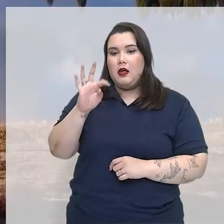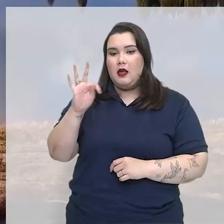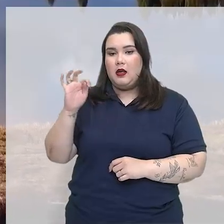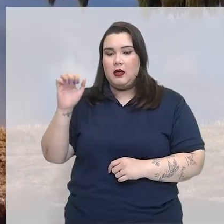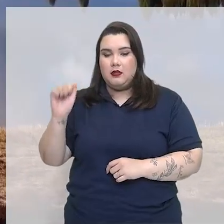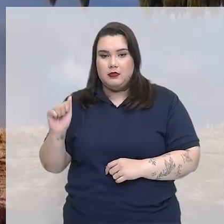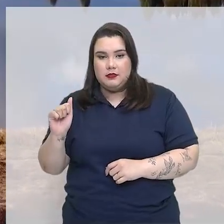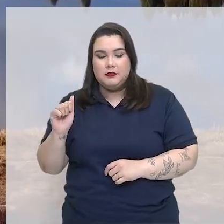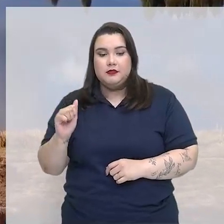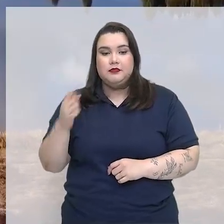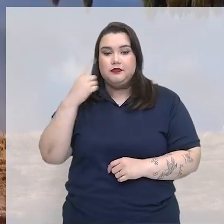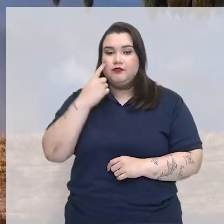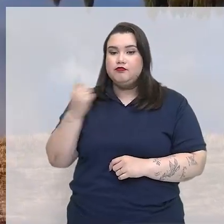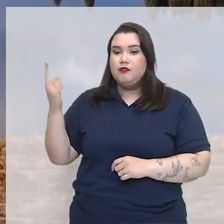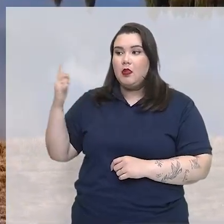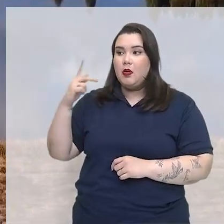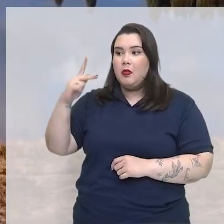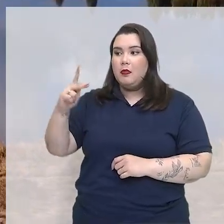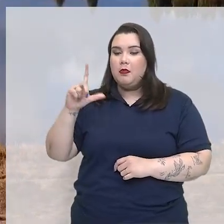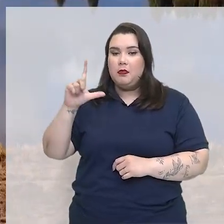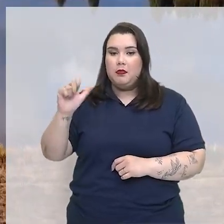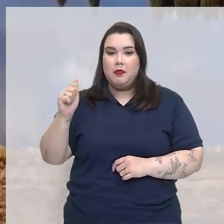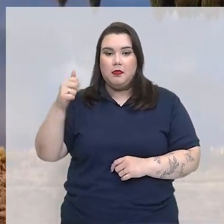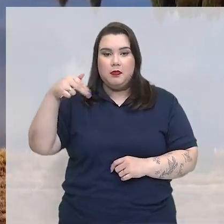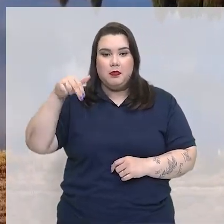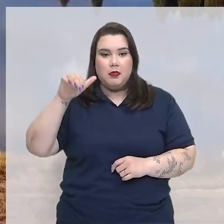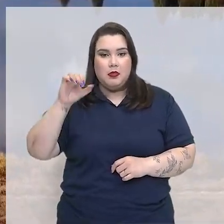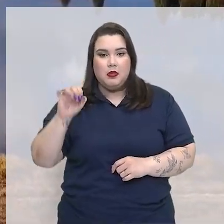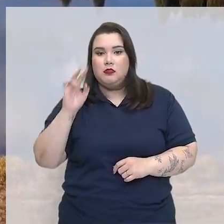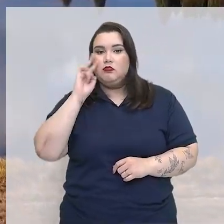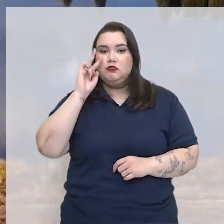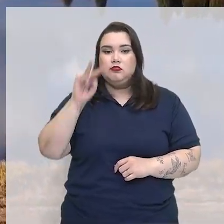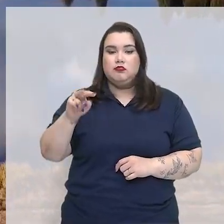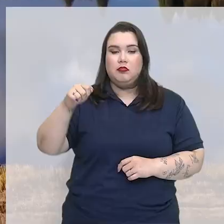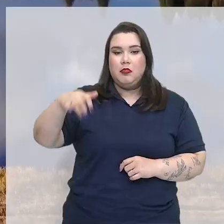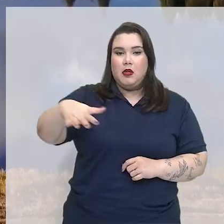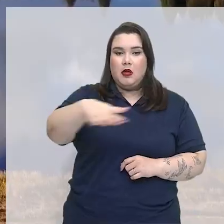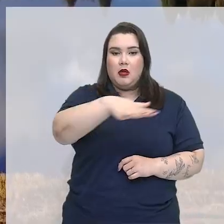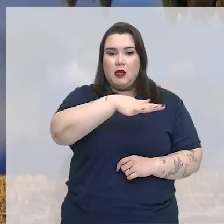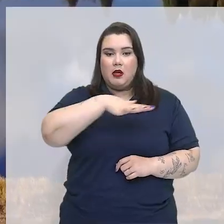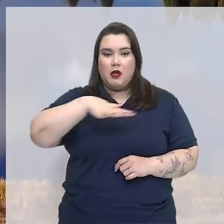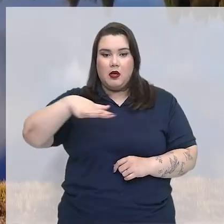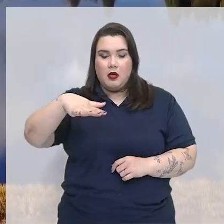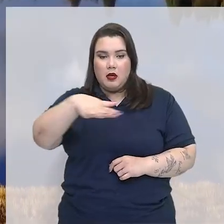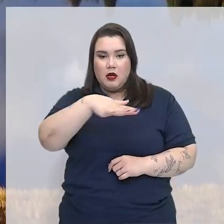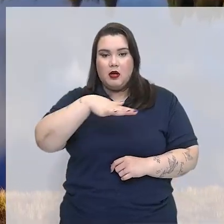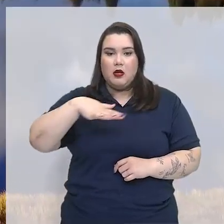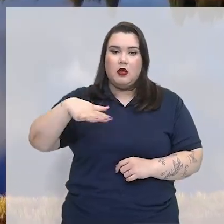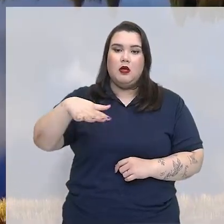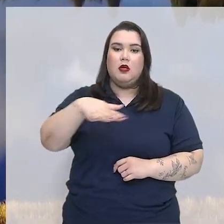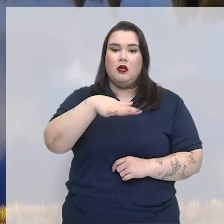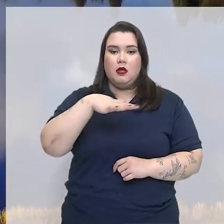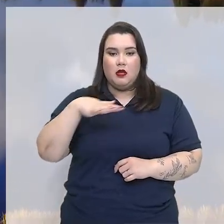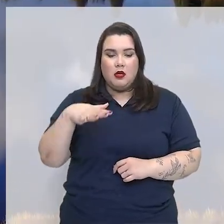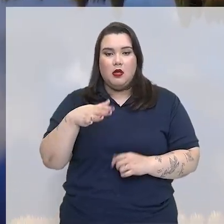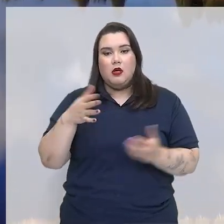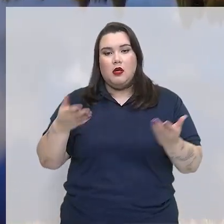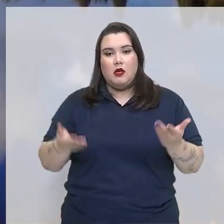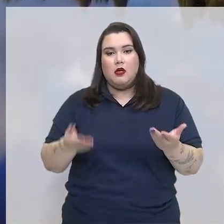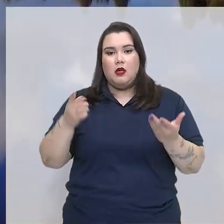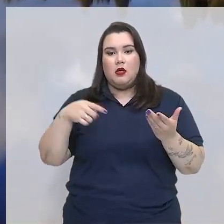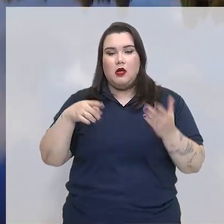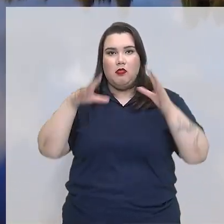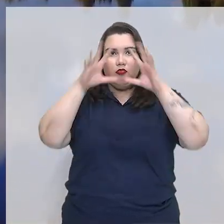reta, e do plano, olhando para essa lagoa, esse reflexo aí, exatamente